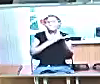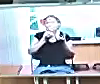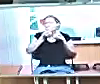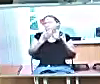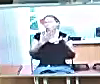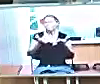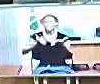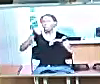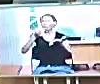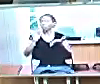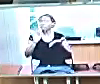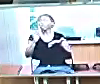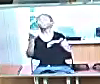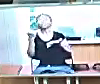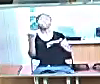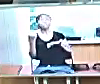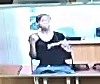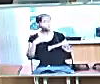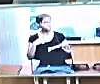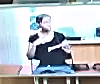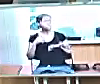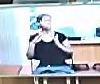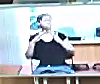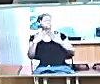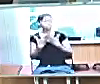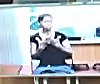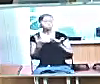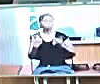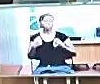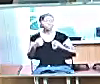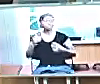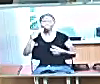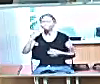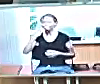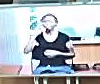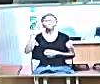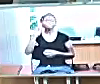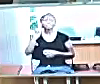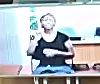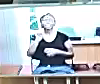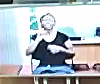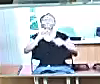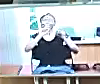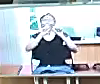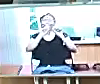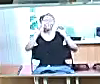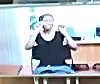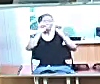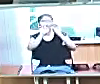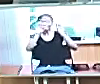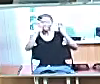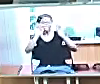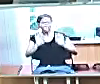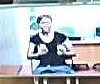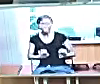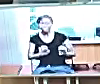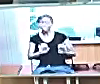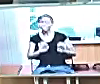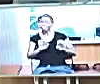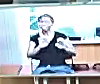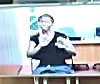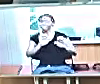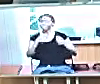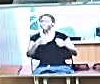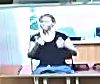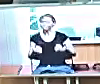nas escolas ainda precisa de muitas coisas sobretudo a infraestrutura que nós temos muitas coisas para